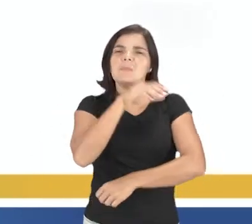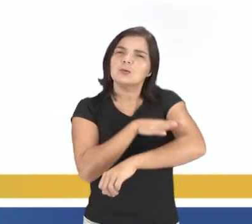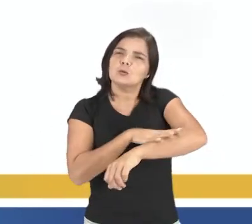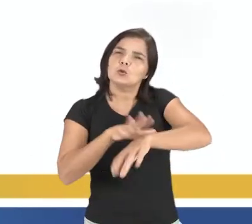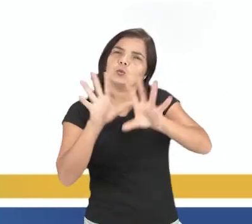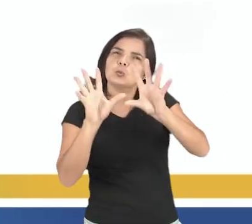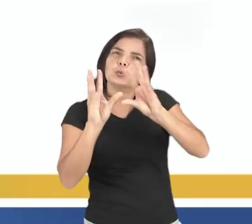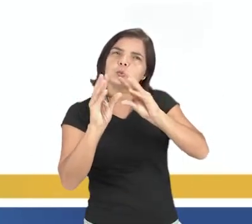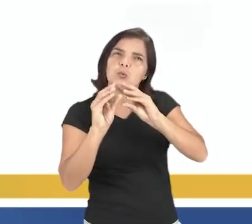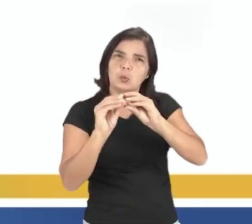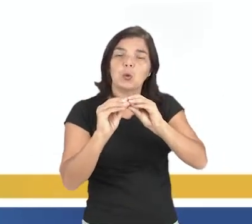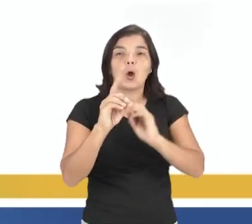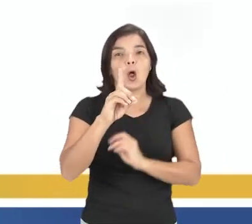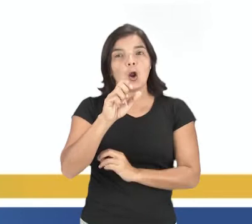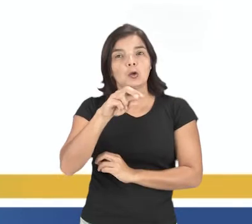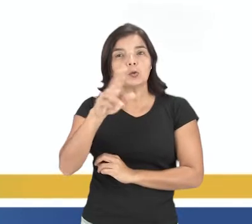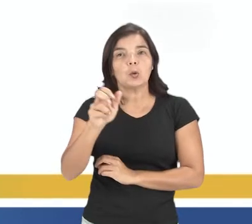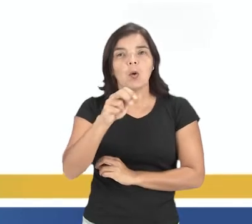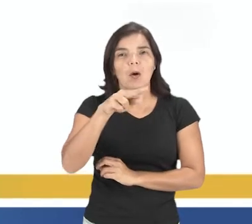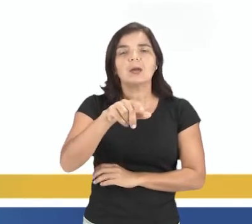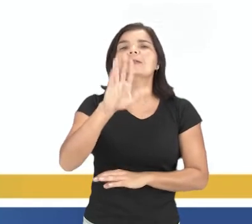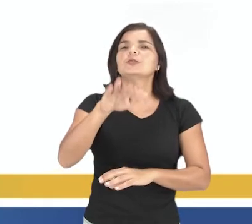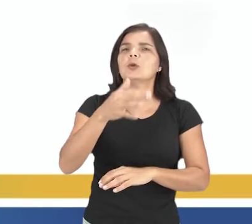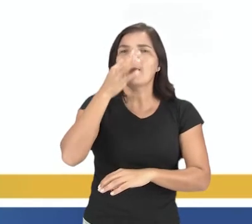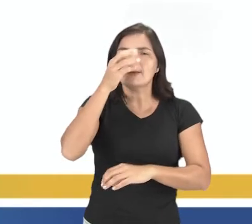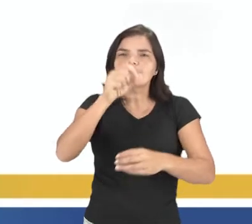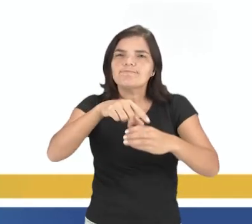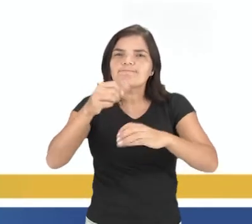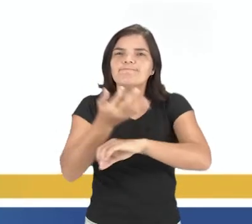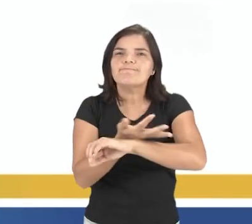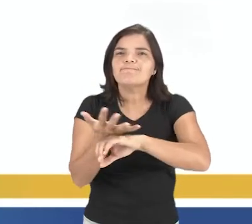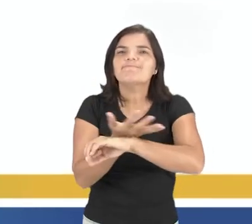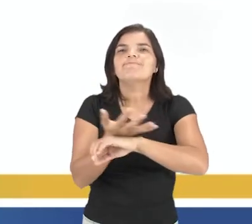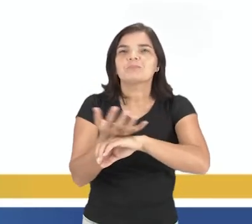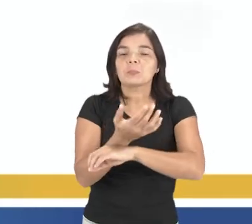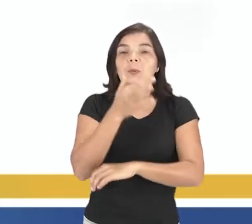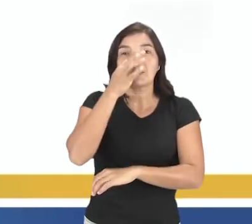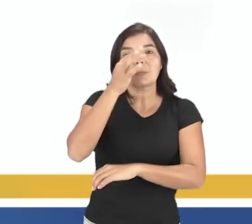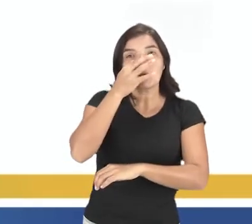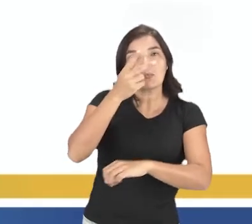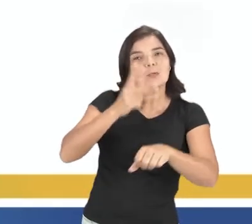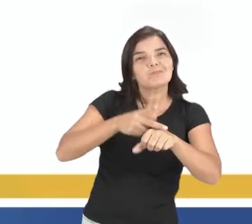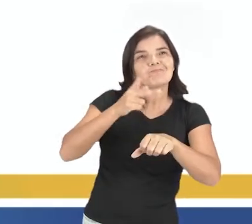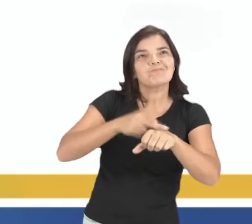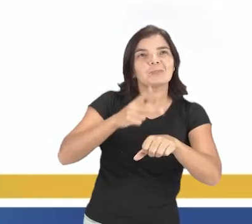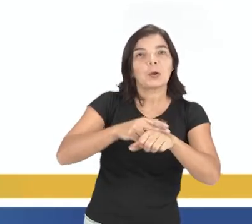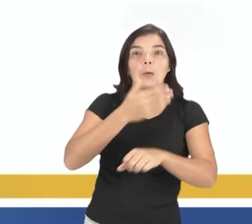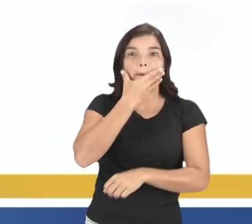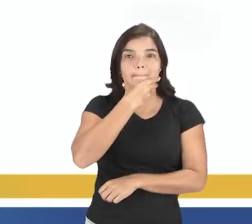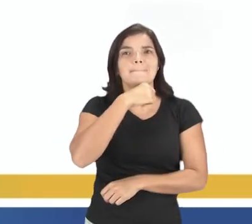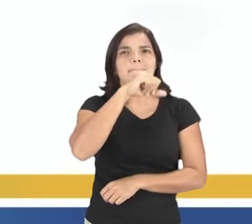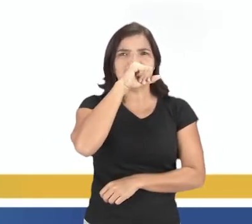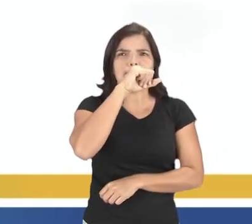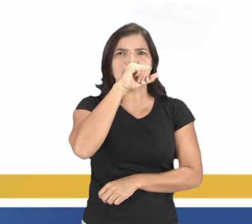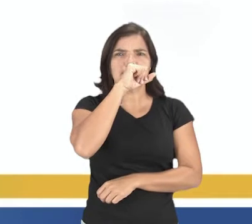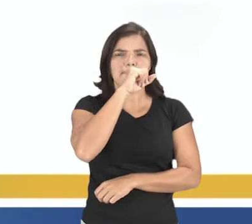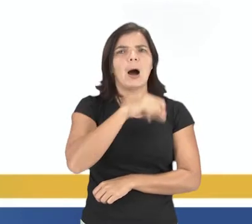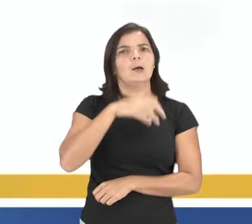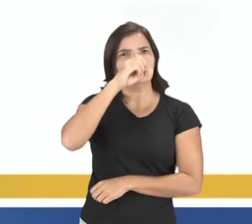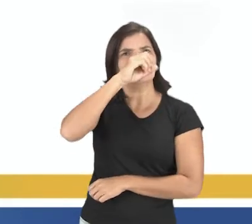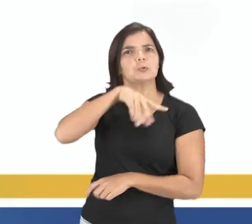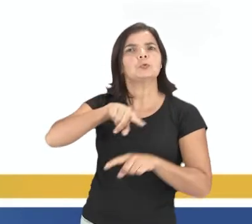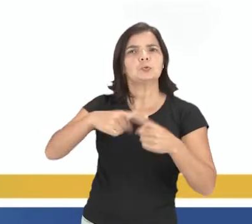pele escura. Dona Ana era jardineira, plantava flores sobre pedras. O pai, espinho de